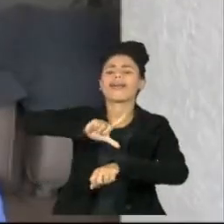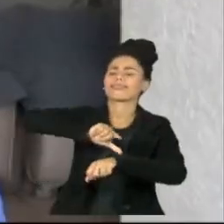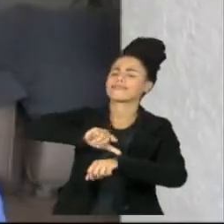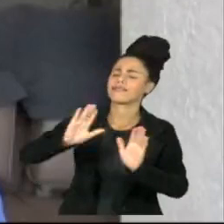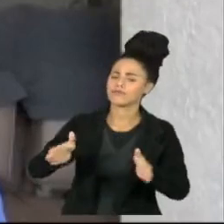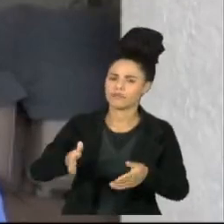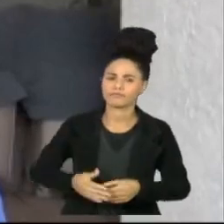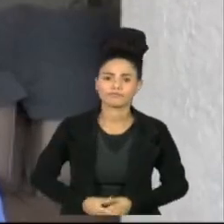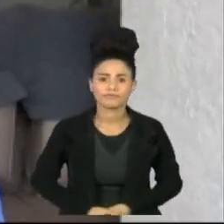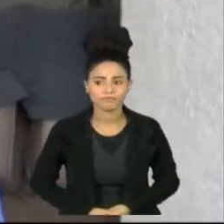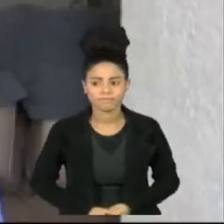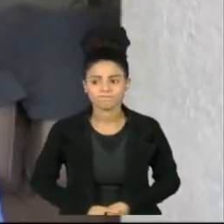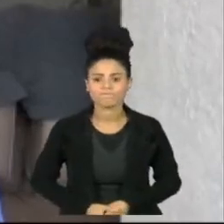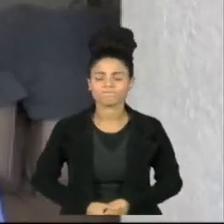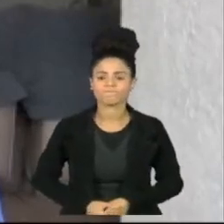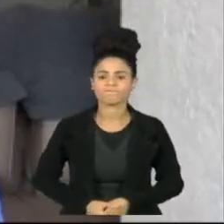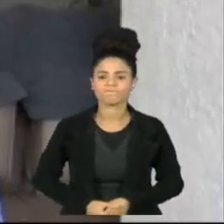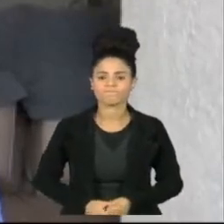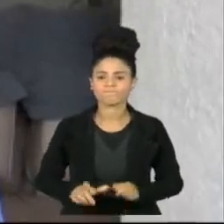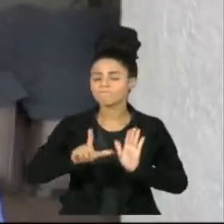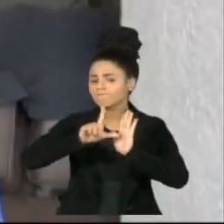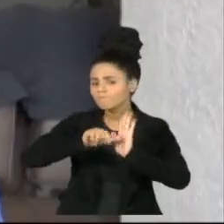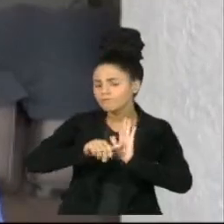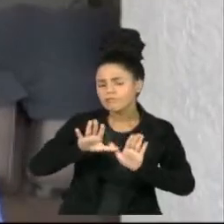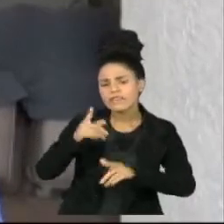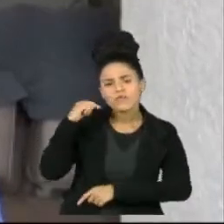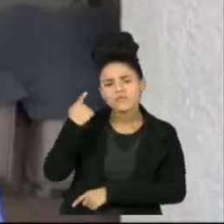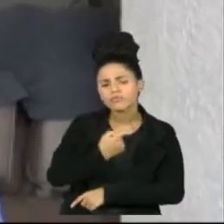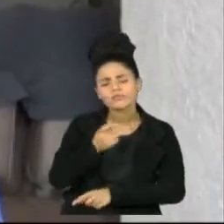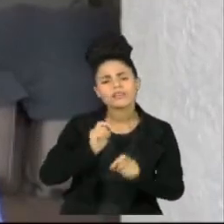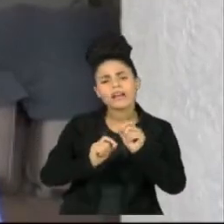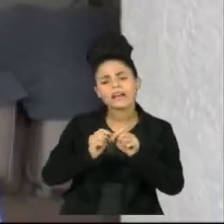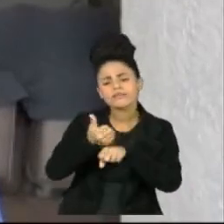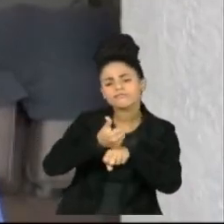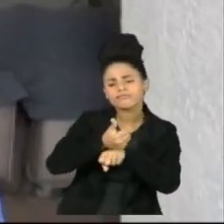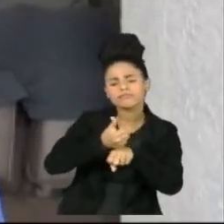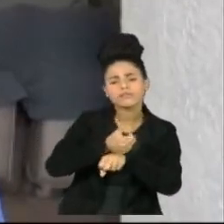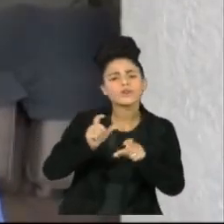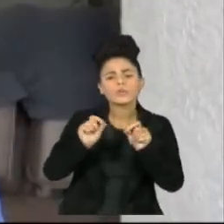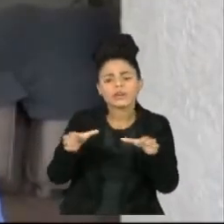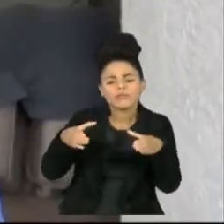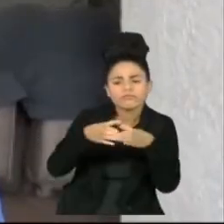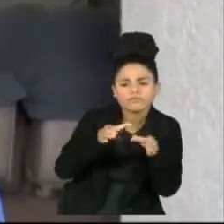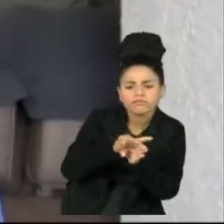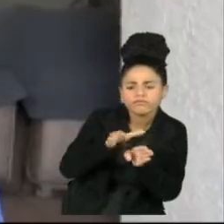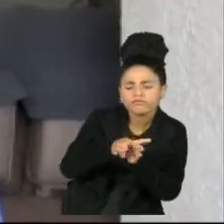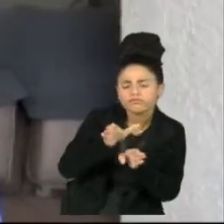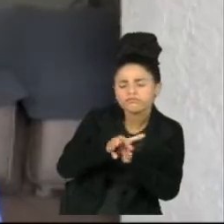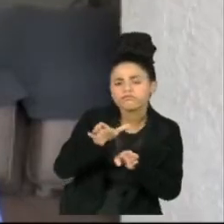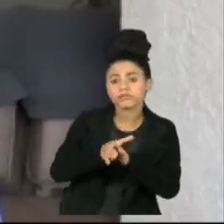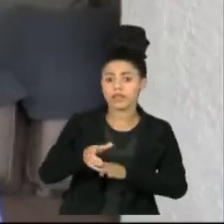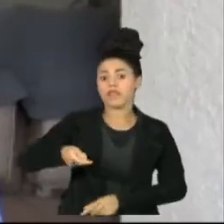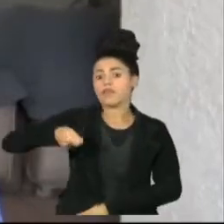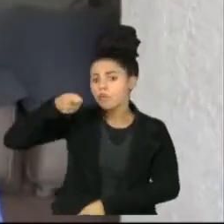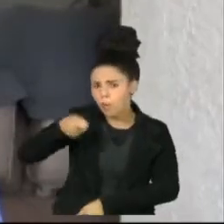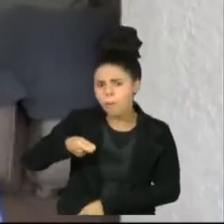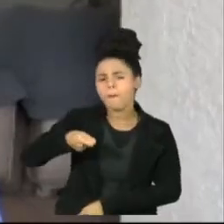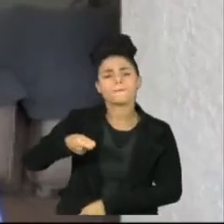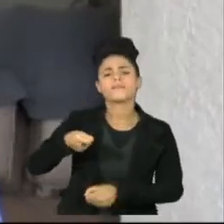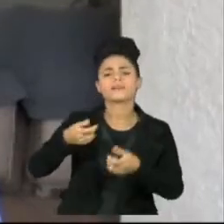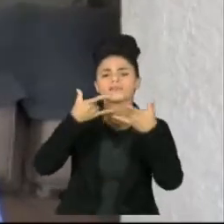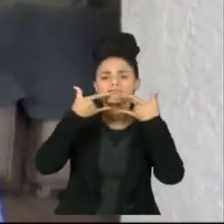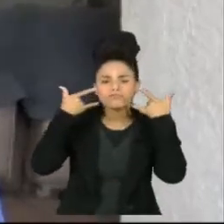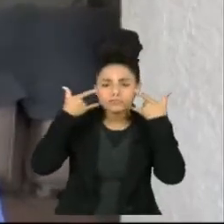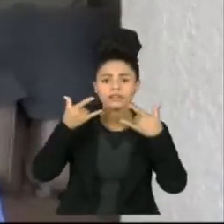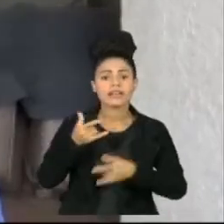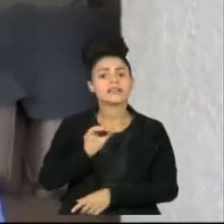comitê científico passou a recomendar que, além da manutenção da obrigatoriedade que